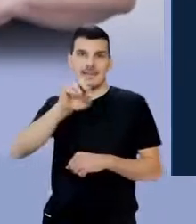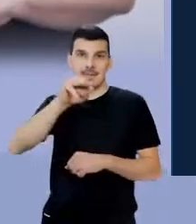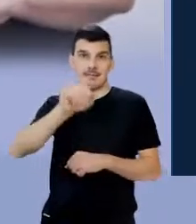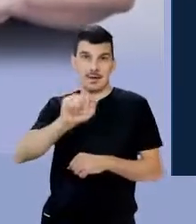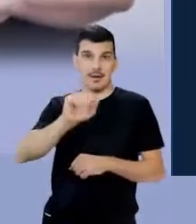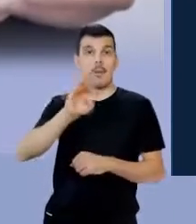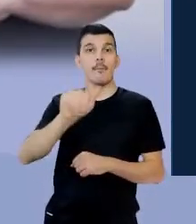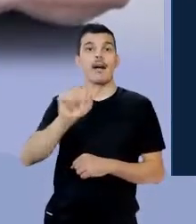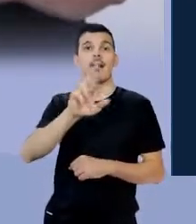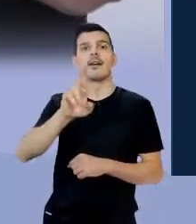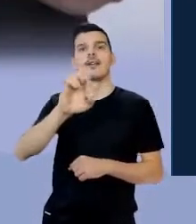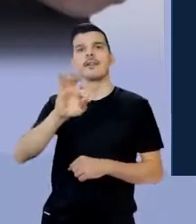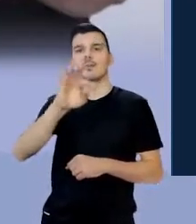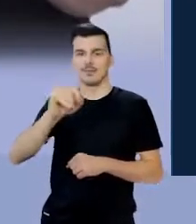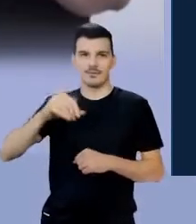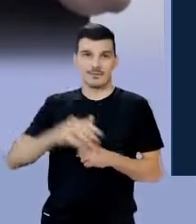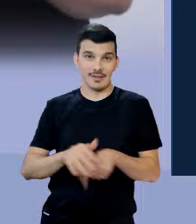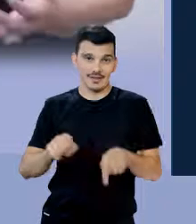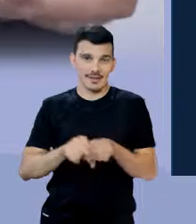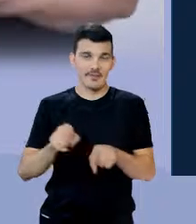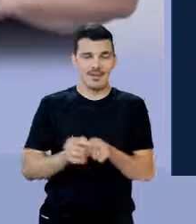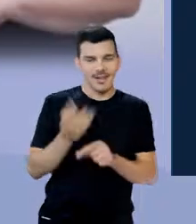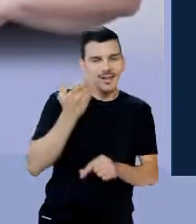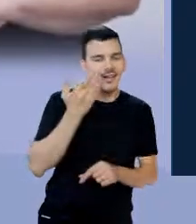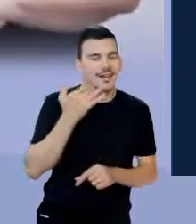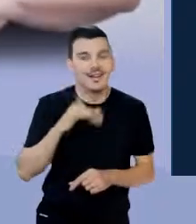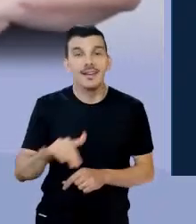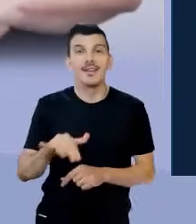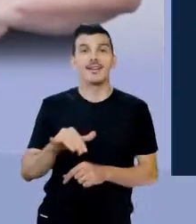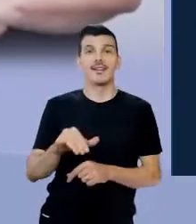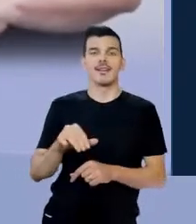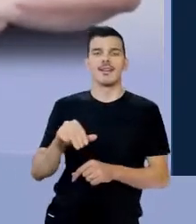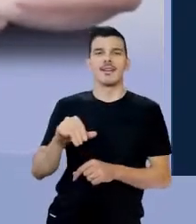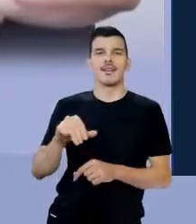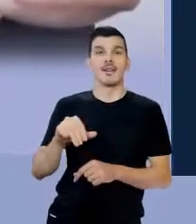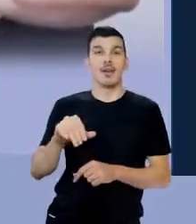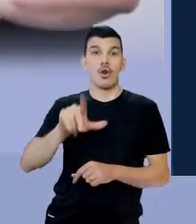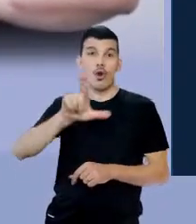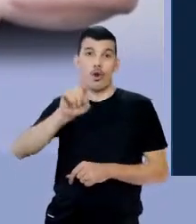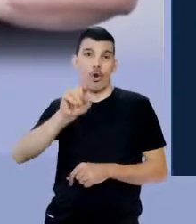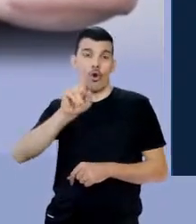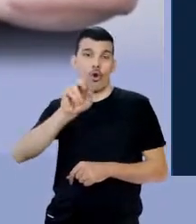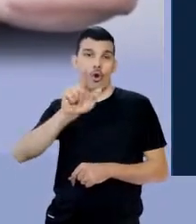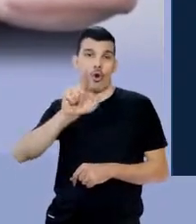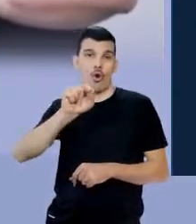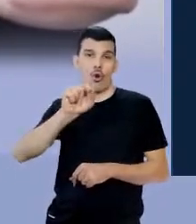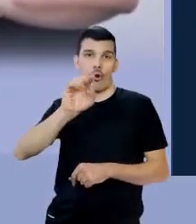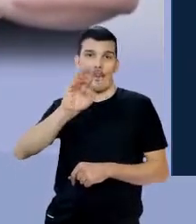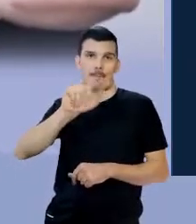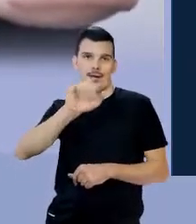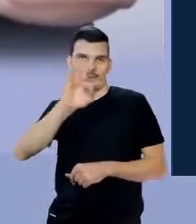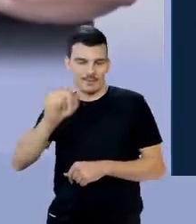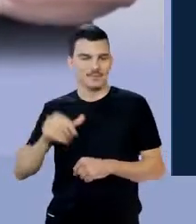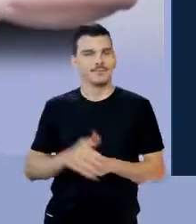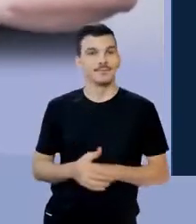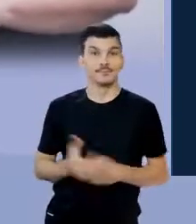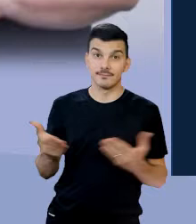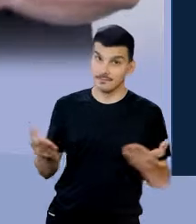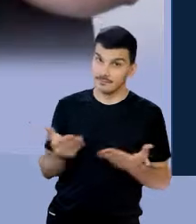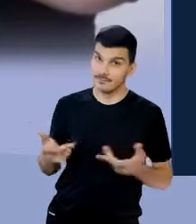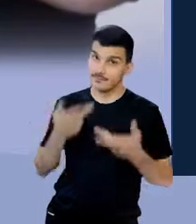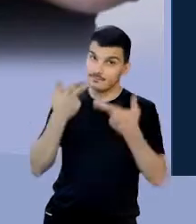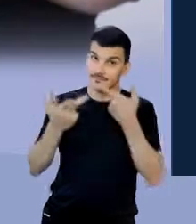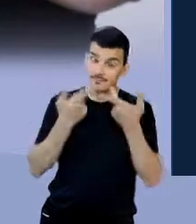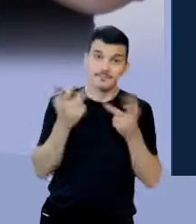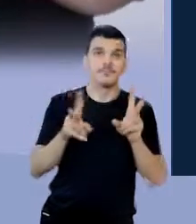Lima Barreto e também sobre o mundo infantil de Monteiro Lobato. Lembra-se disso? Pois é. Agora,